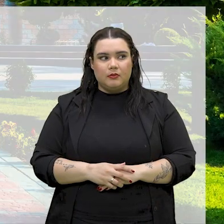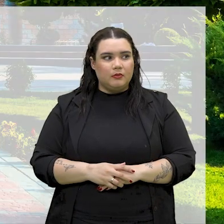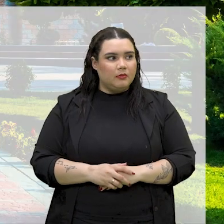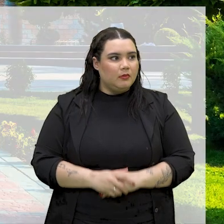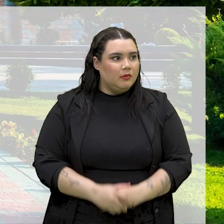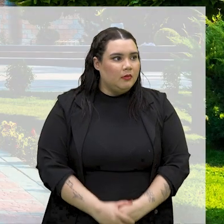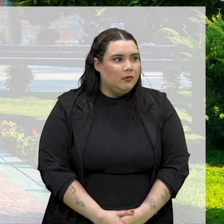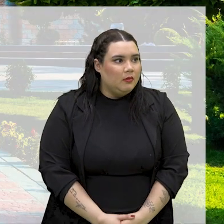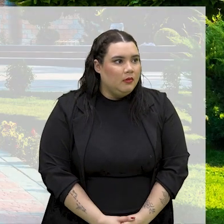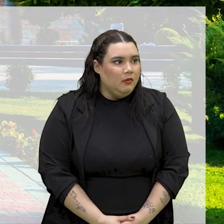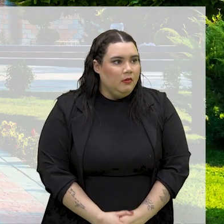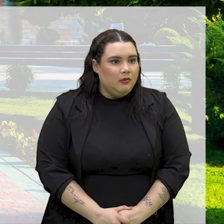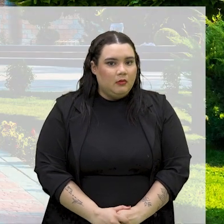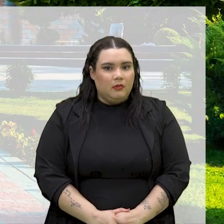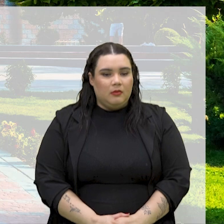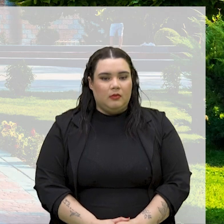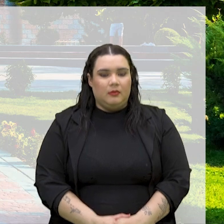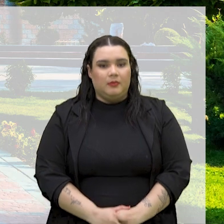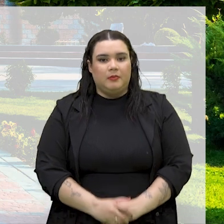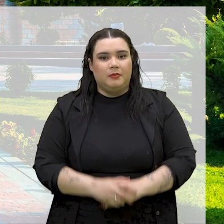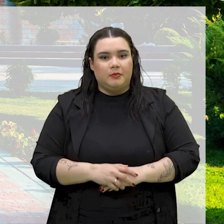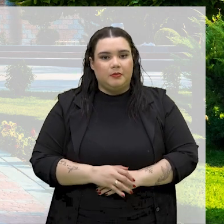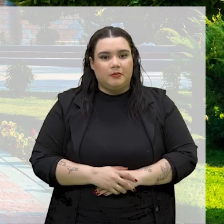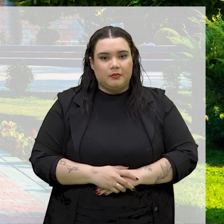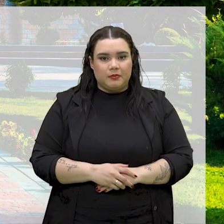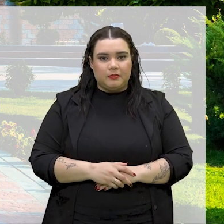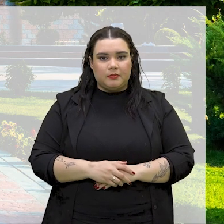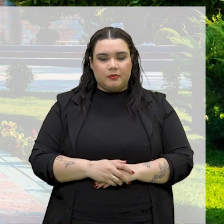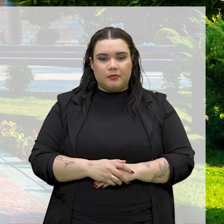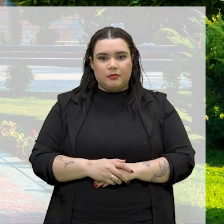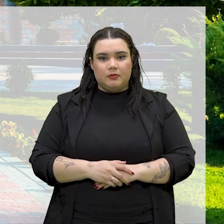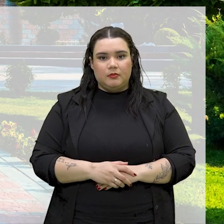Wow! I can be in two places at once.